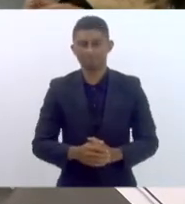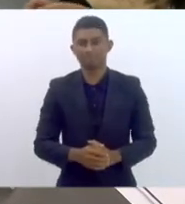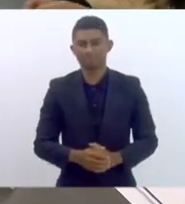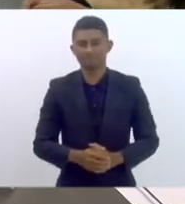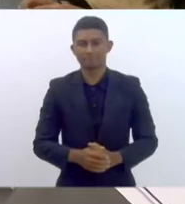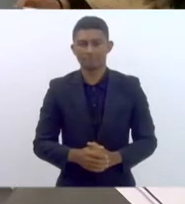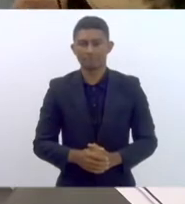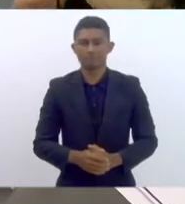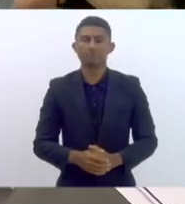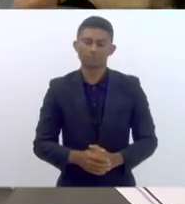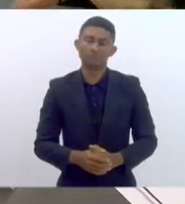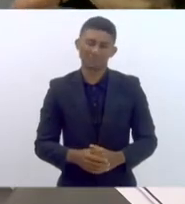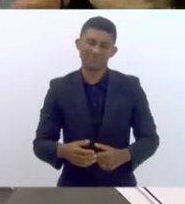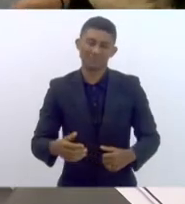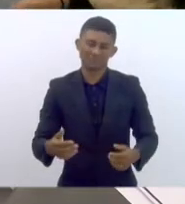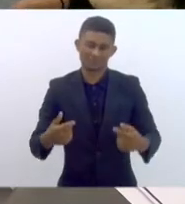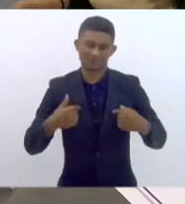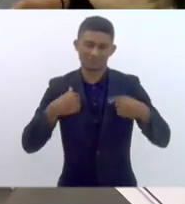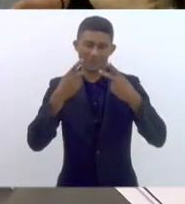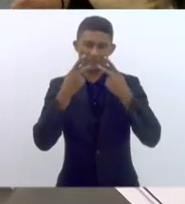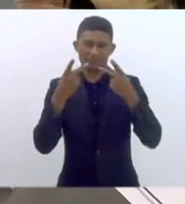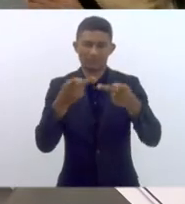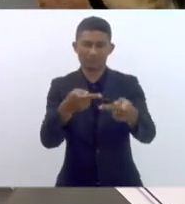como eu havia aqui dito,